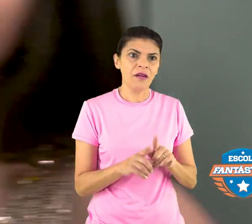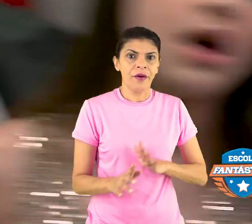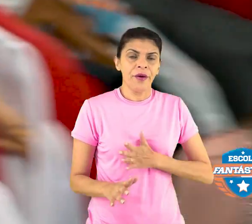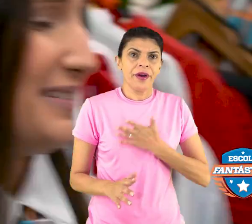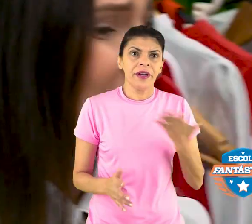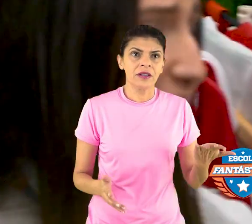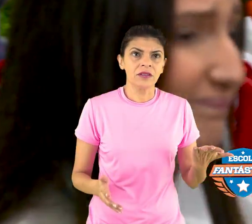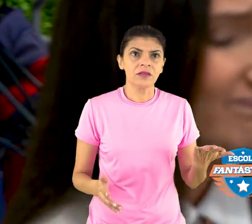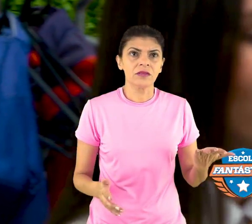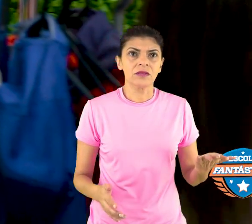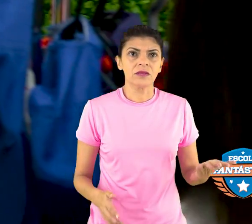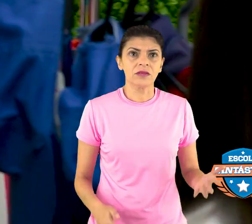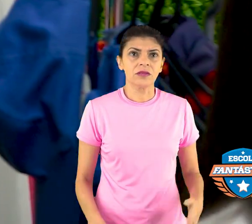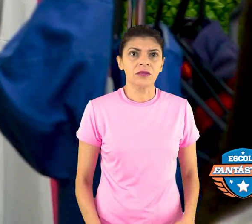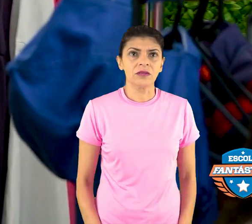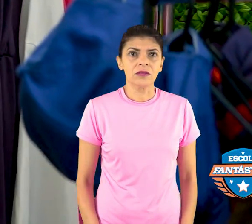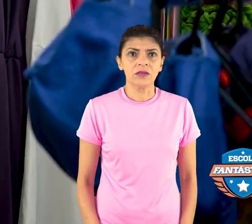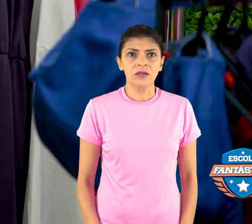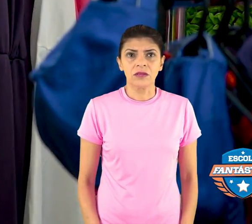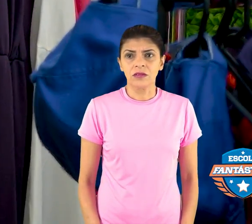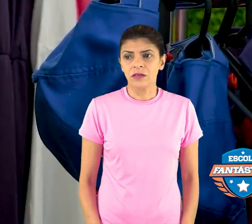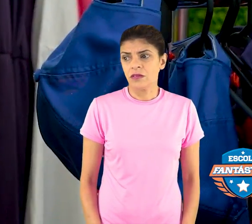Terra.